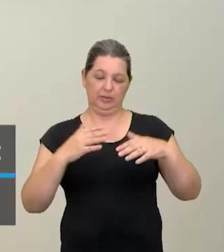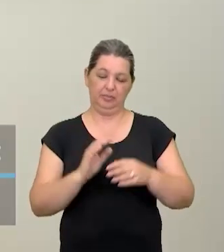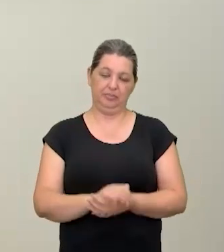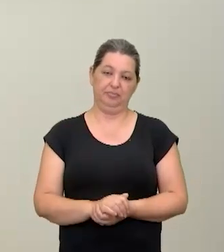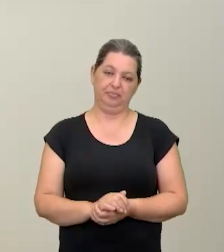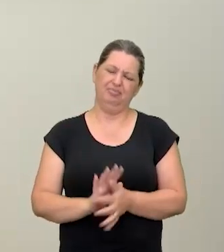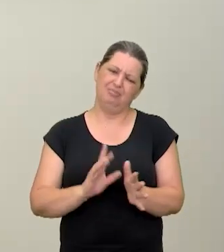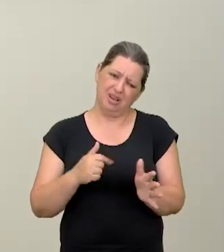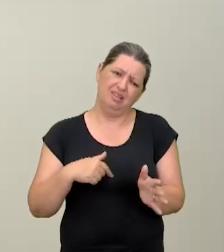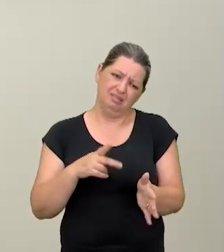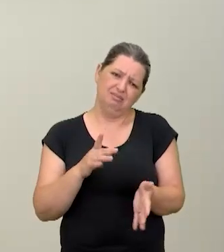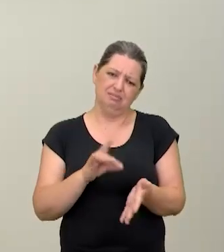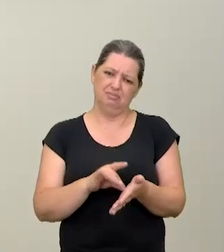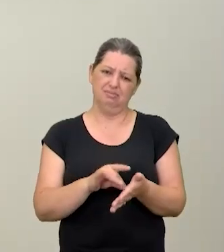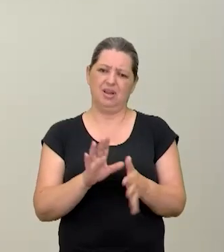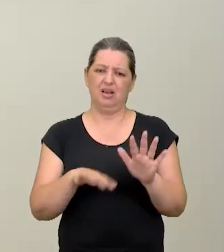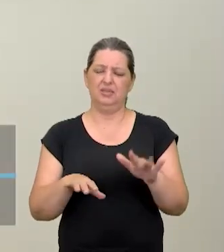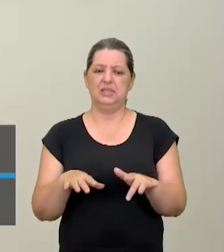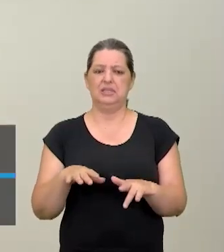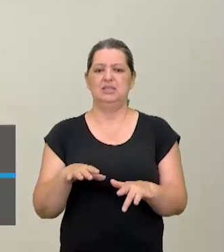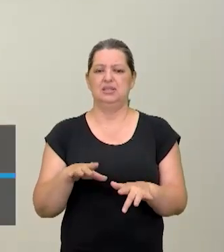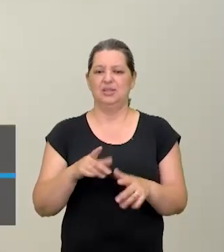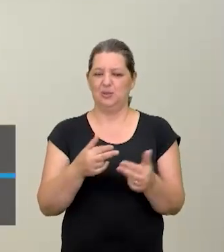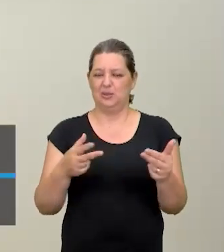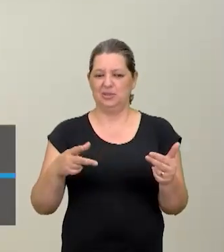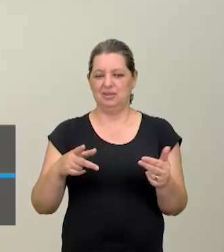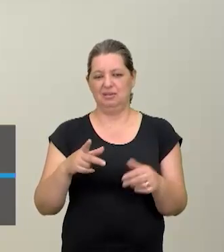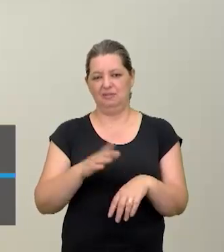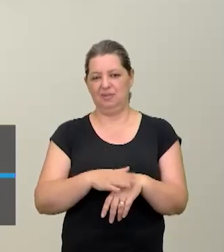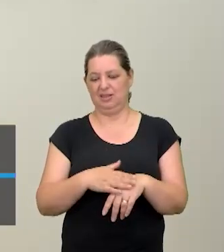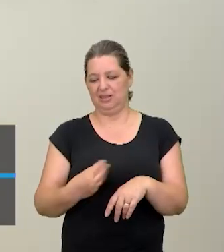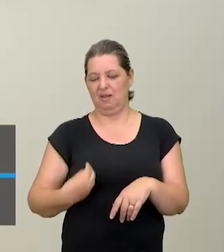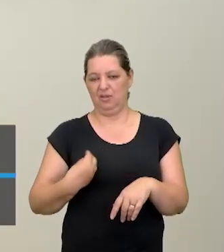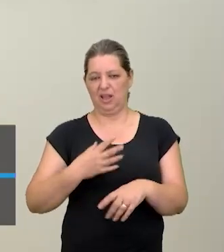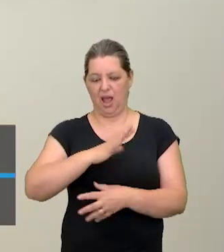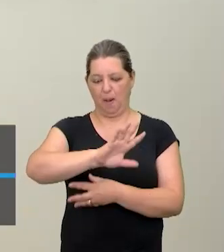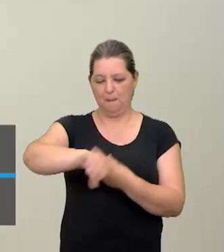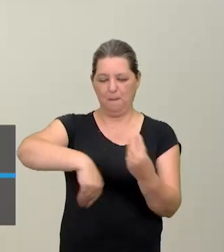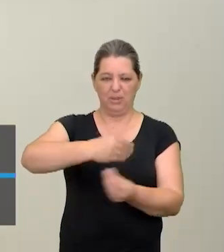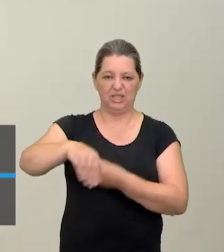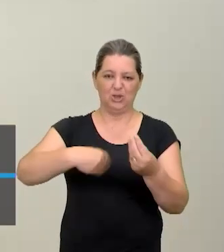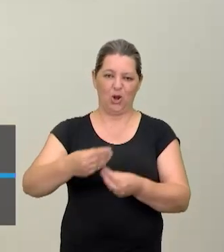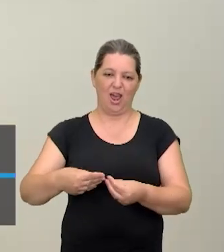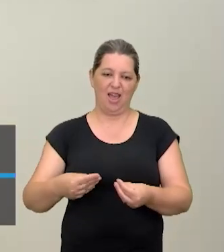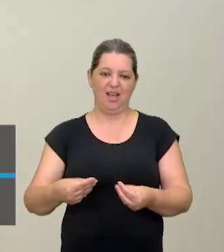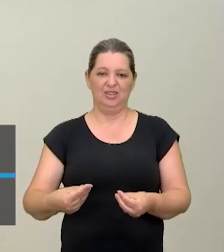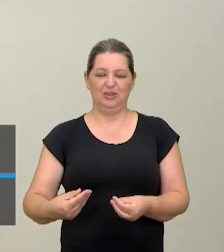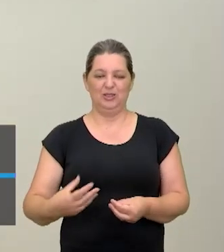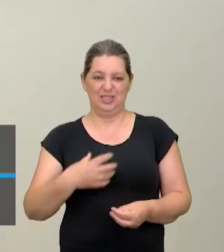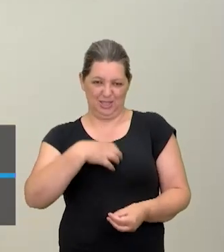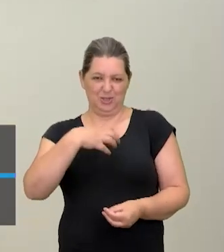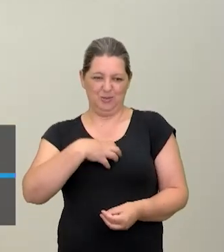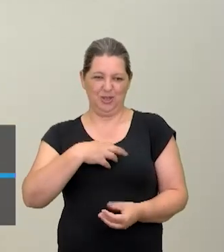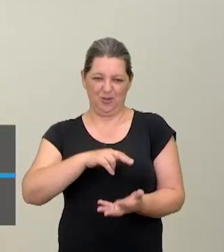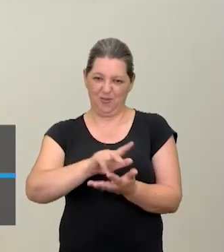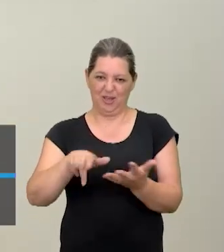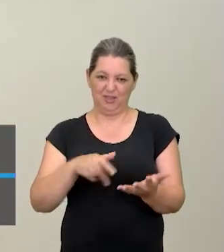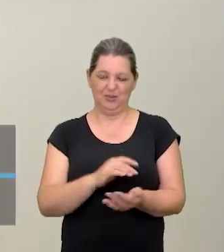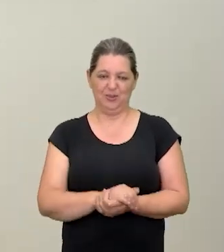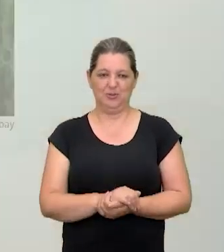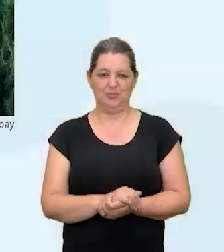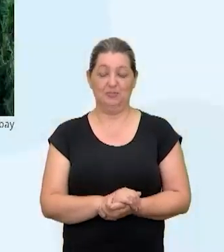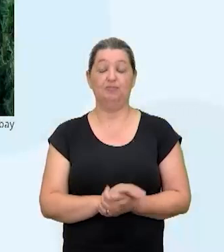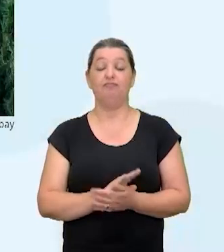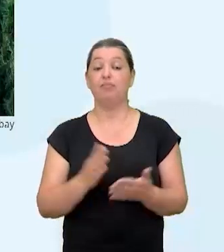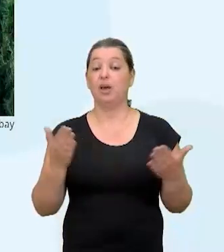é realmente isso, né? A maioria das coisas que a gente faz na vida dá um misto de sentimentos. Então, olha só. Agora, nós precisamos